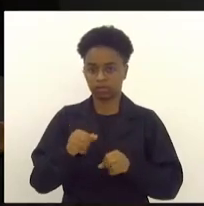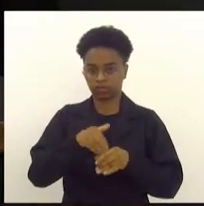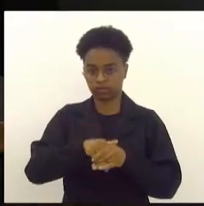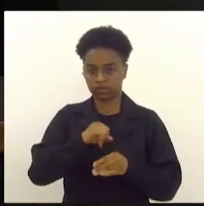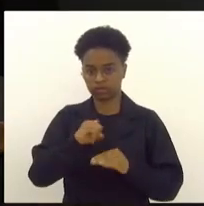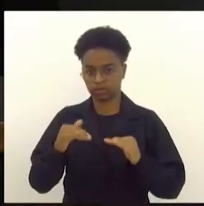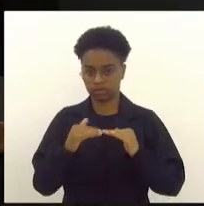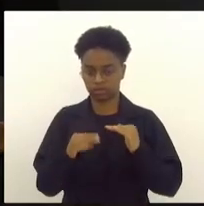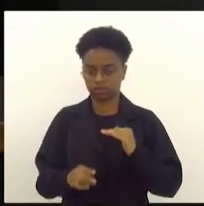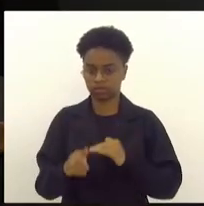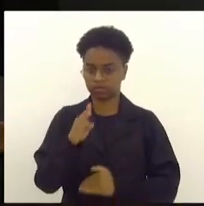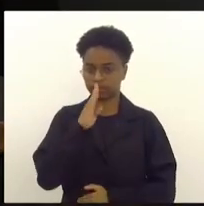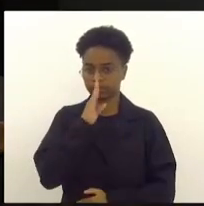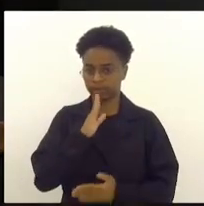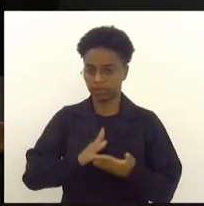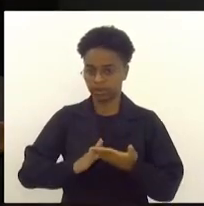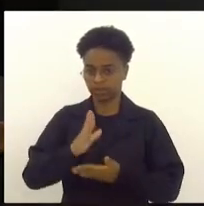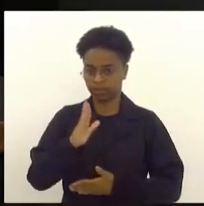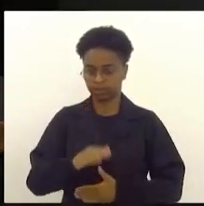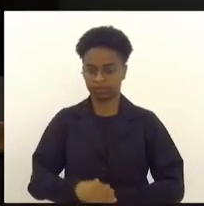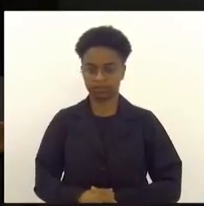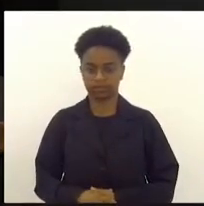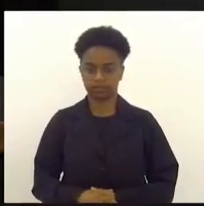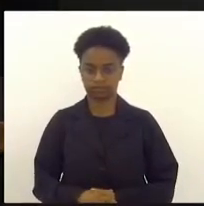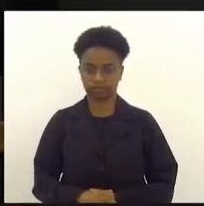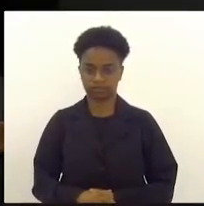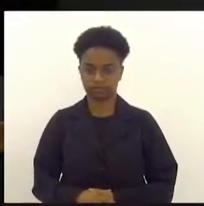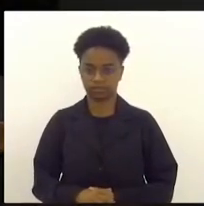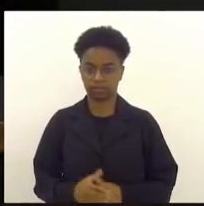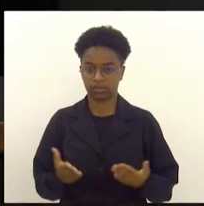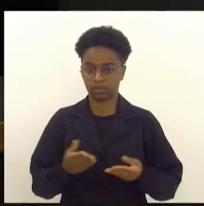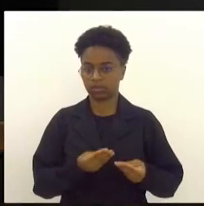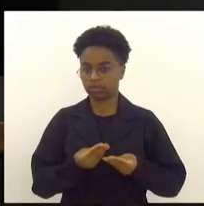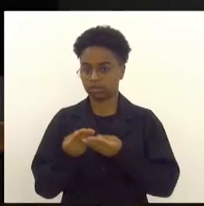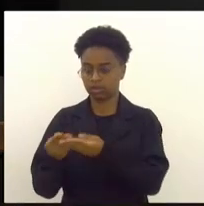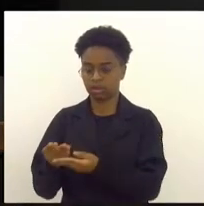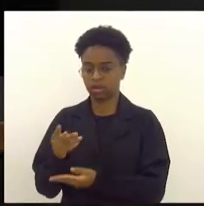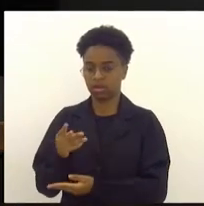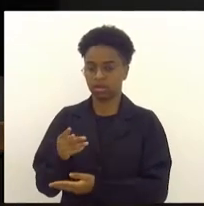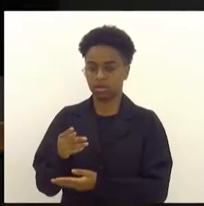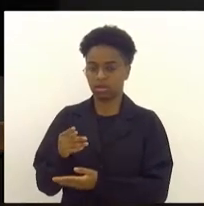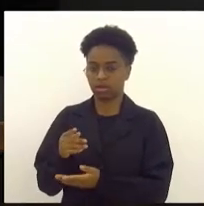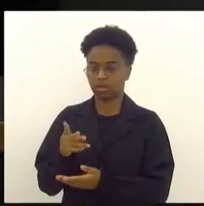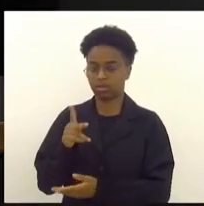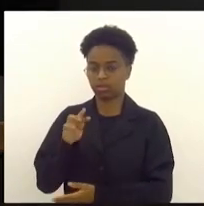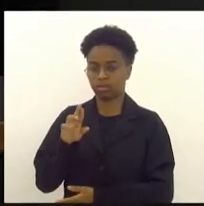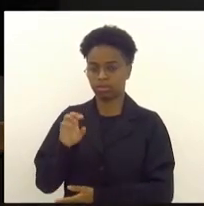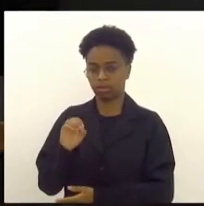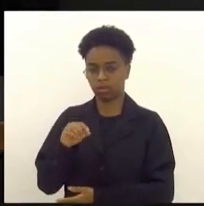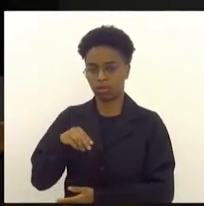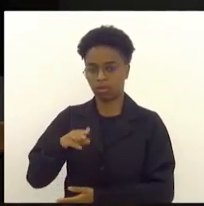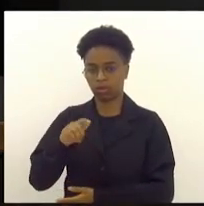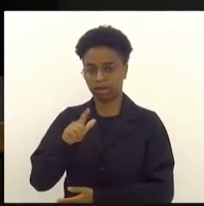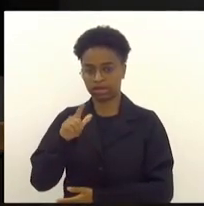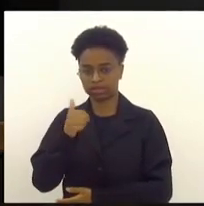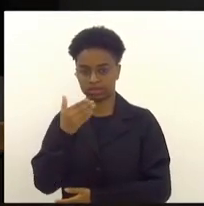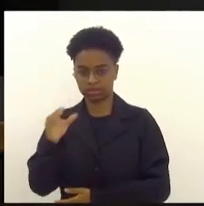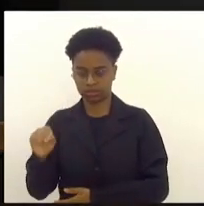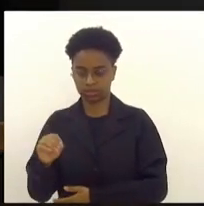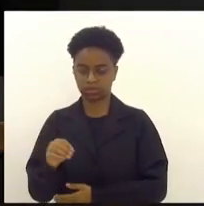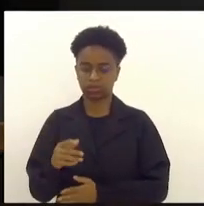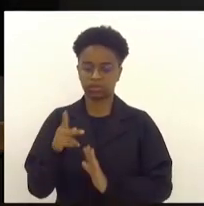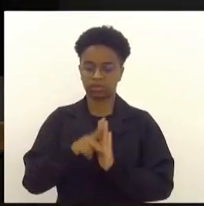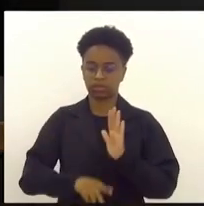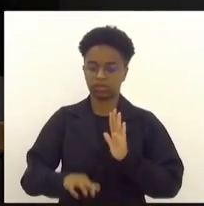senhores que a própria Manias Como estão aprovado vai a promulgação anuncie o projeto de resolução